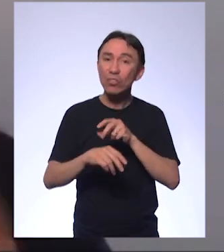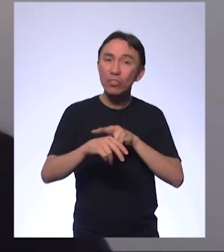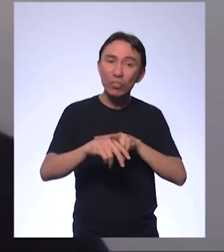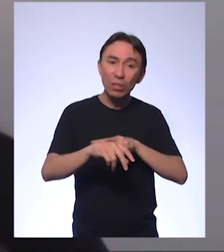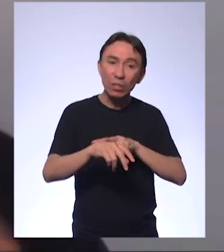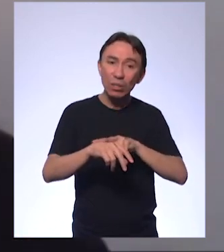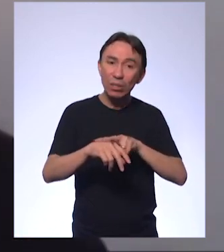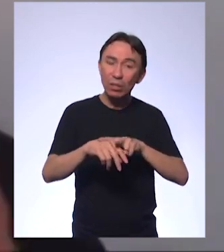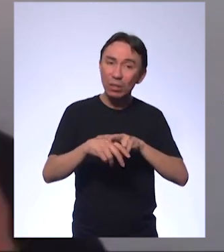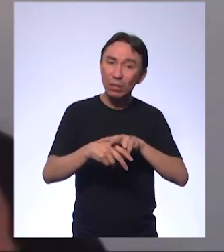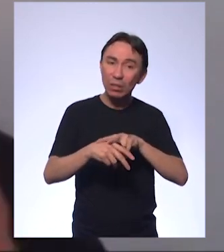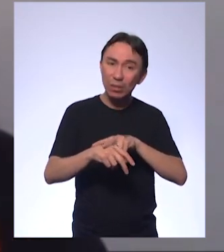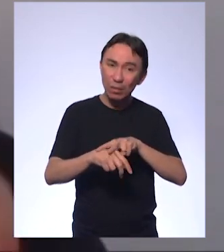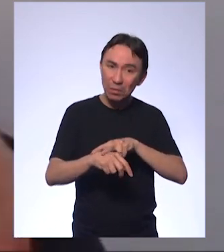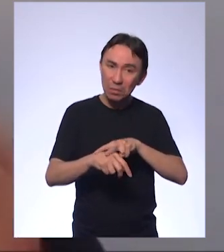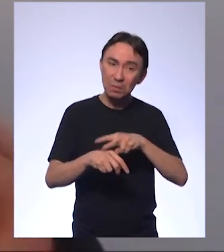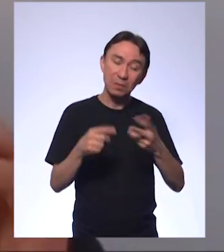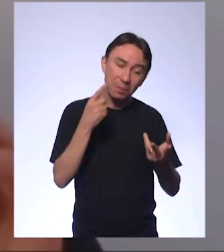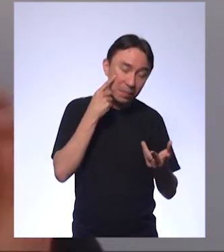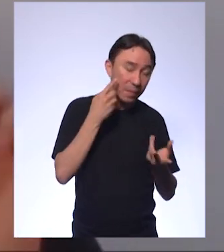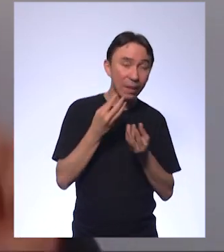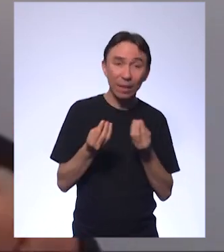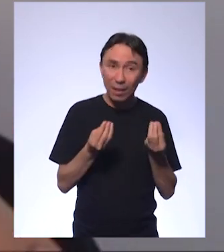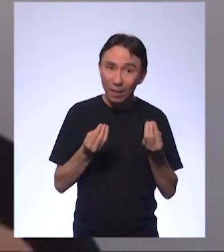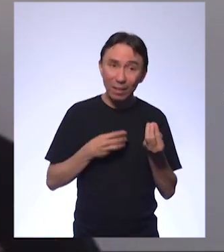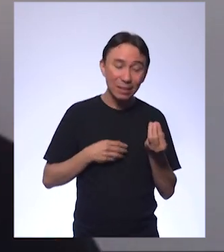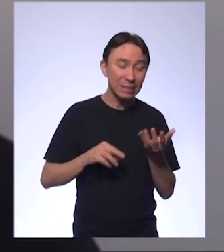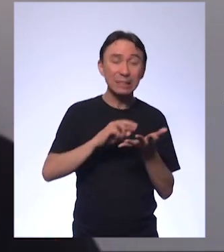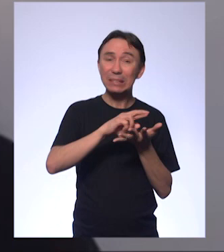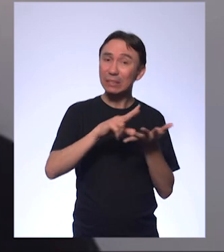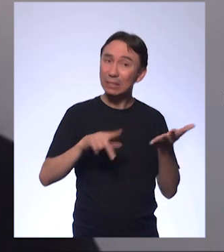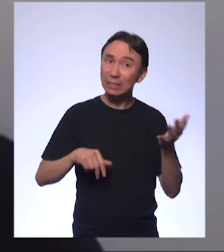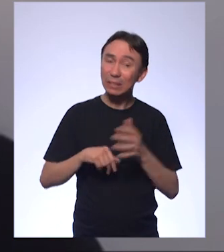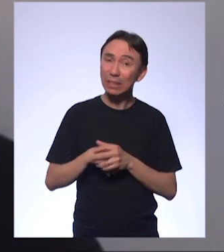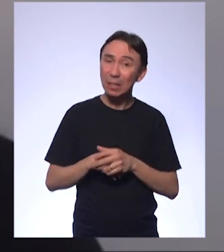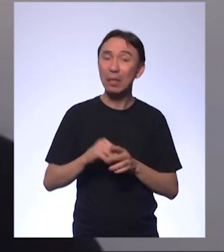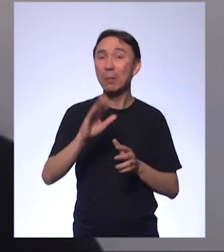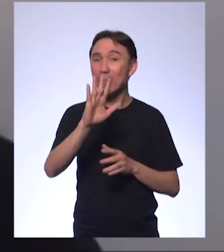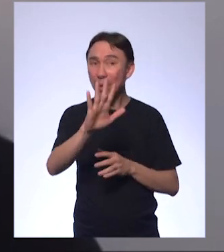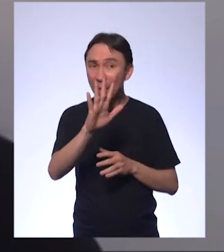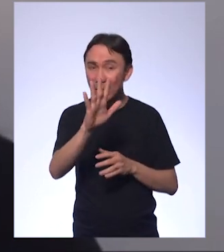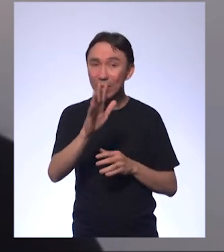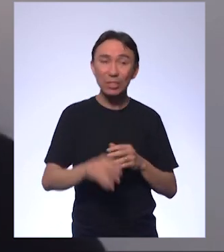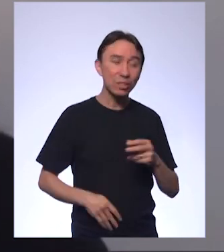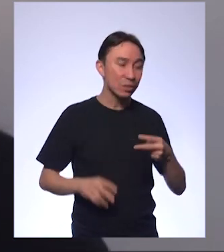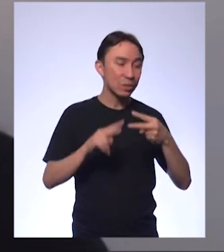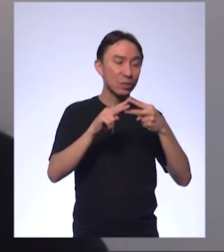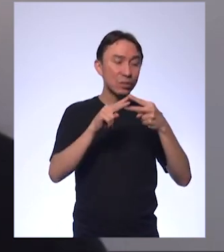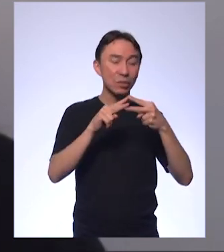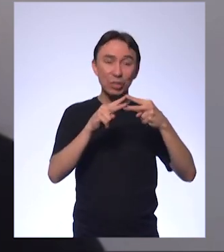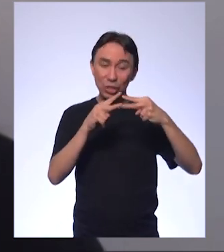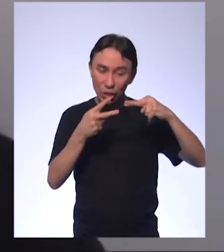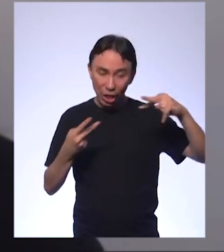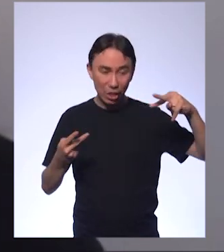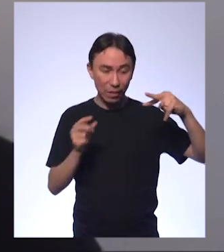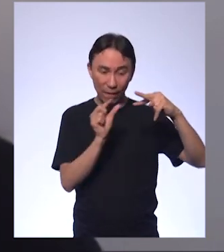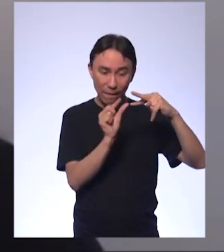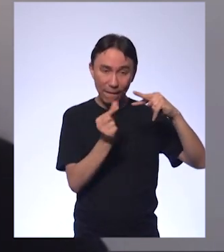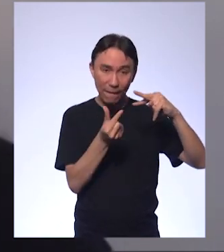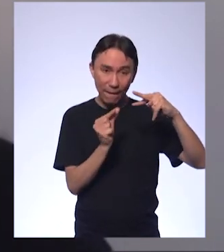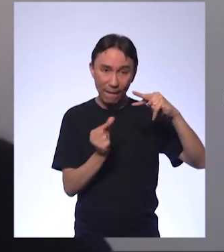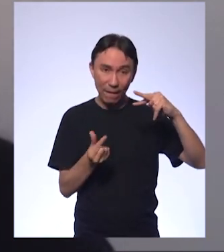essas variações, né, só que esses genes eles estão localizados na mesma posição lá no cromossomo, tá? Só que existem